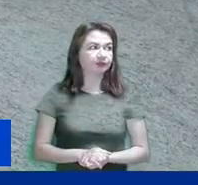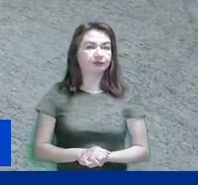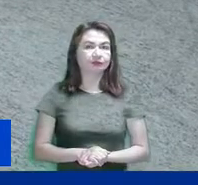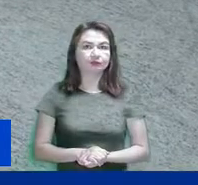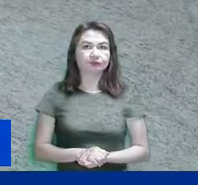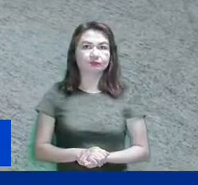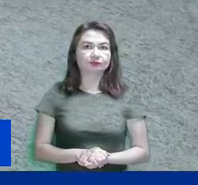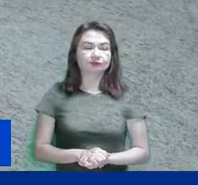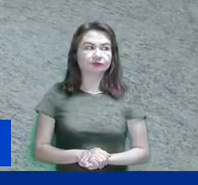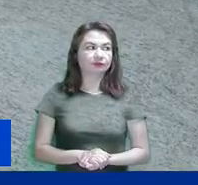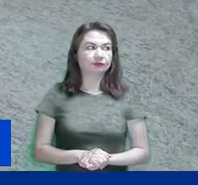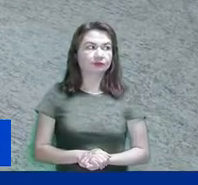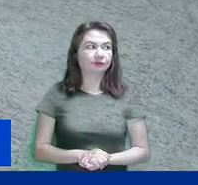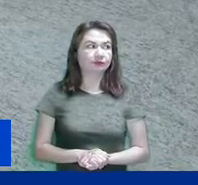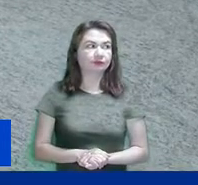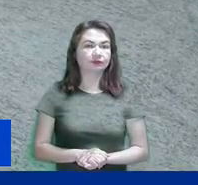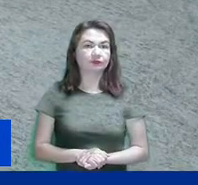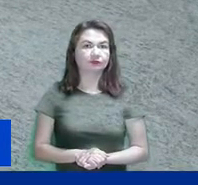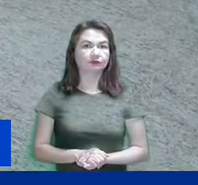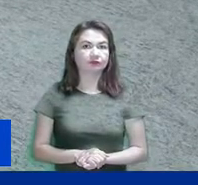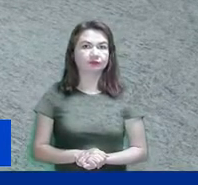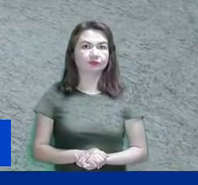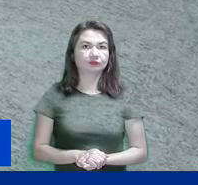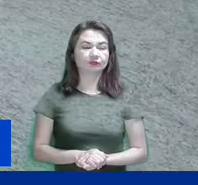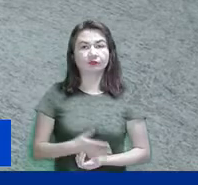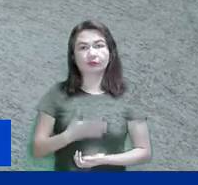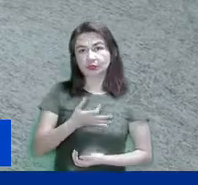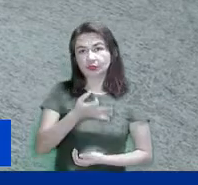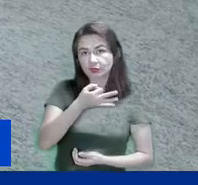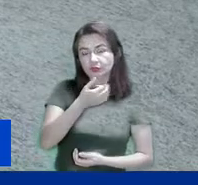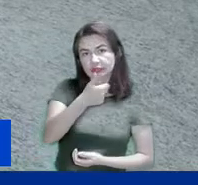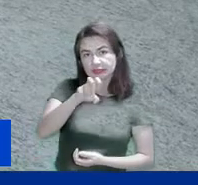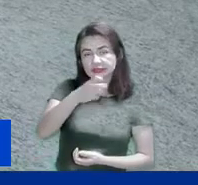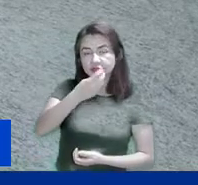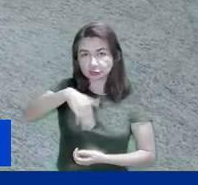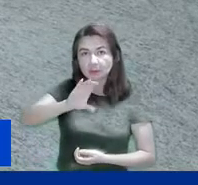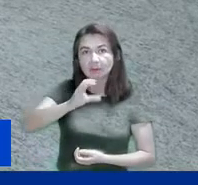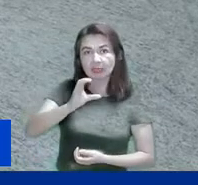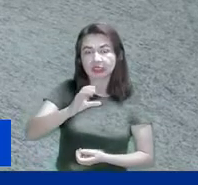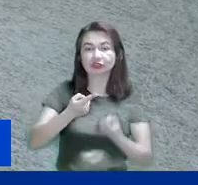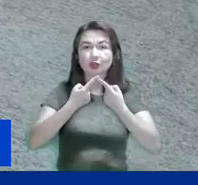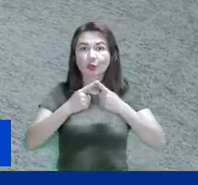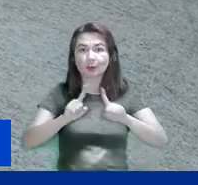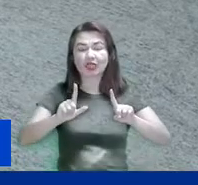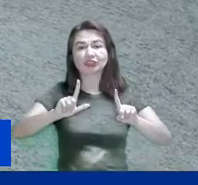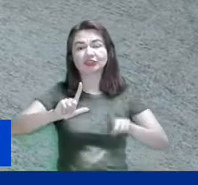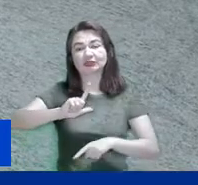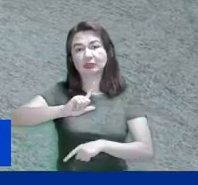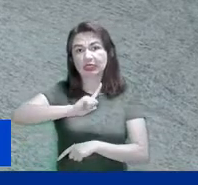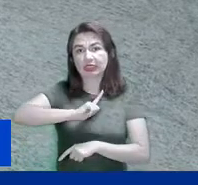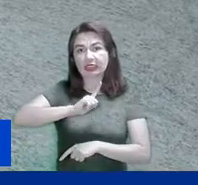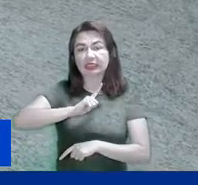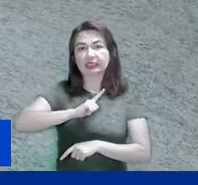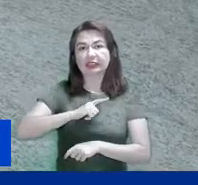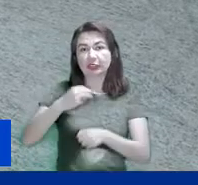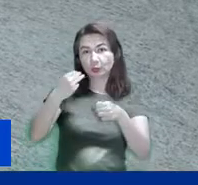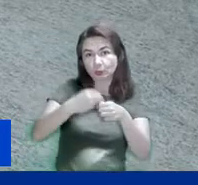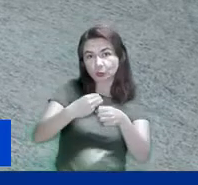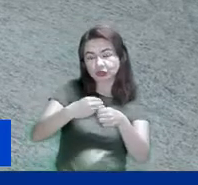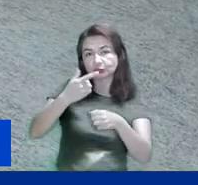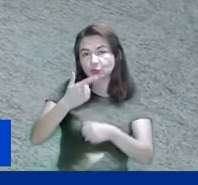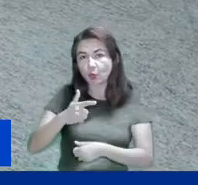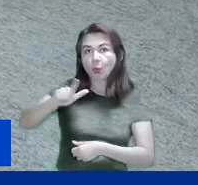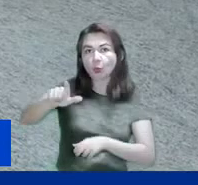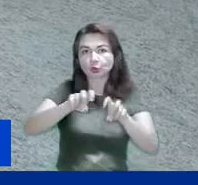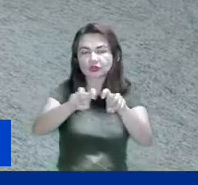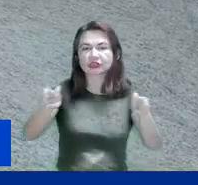Março ou fevereiro? Isso, a CEJUD inicialmente sugeriu dia 15 de março, porém vai ter uma itinerância em outro município, então nós